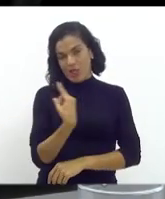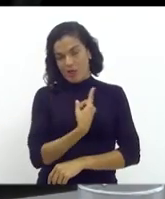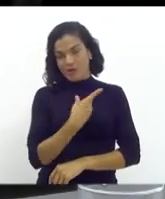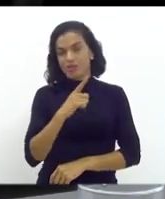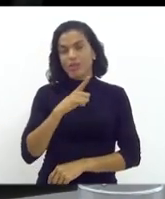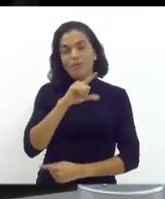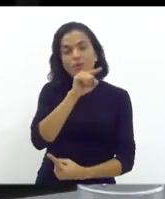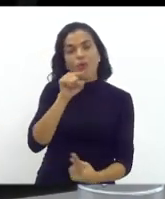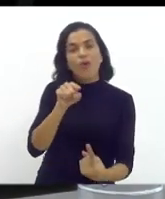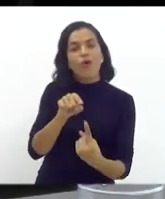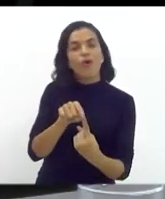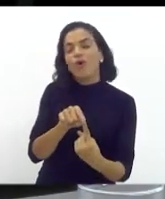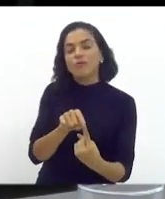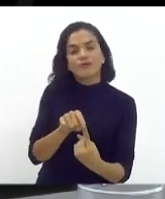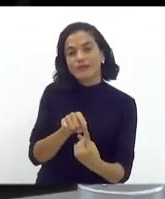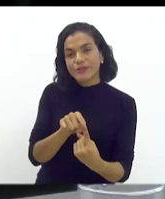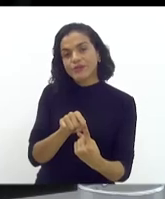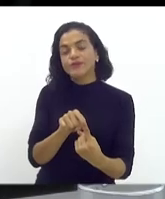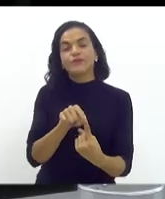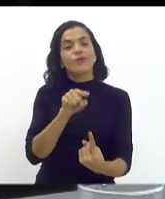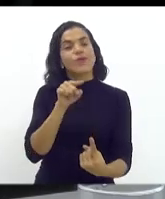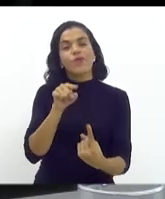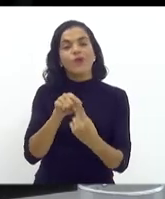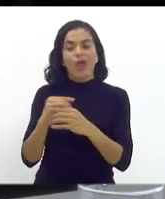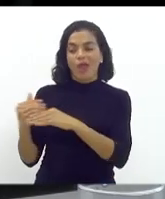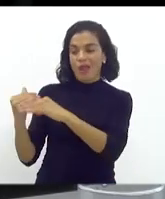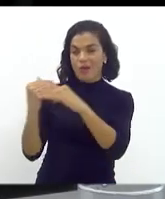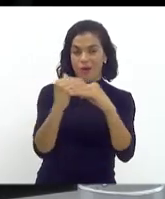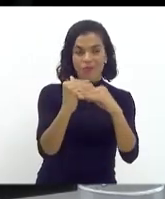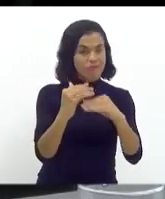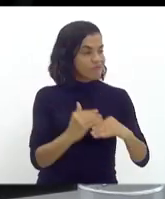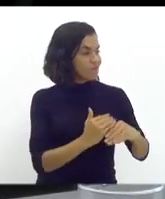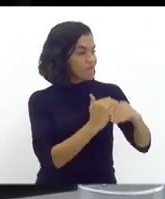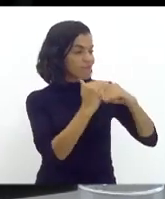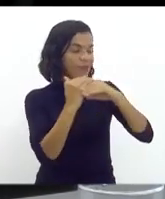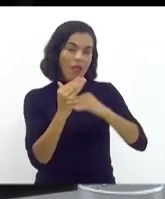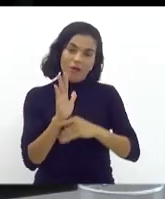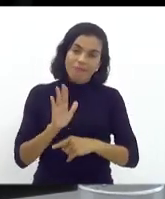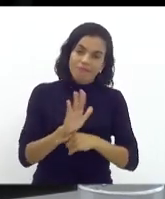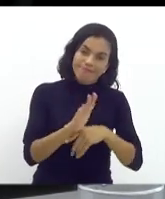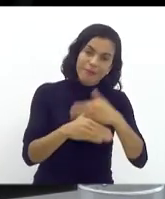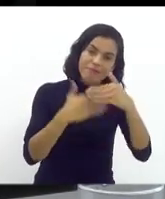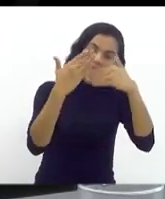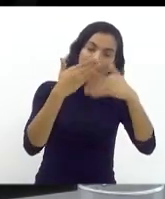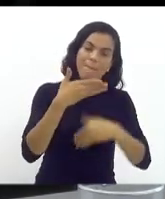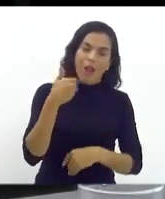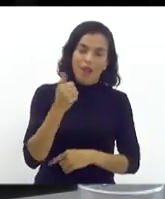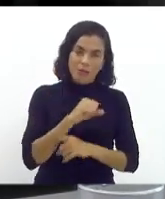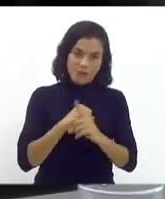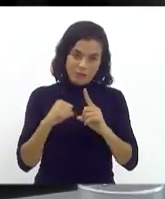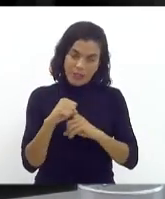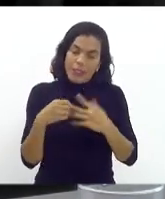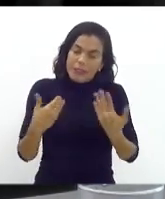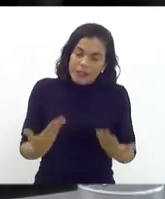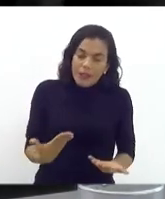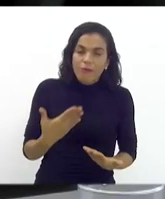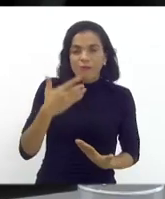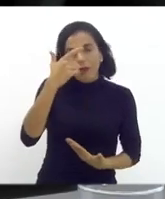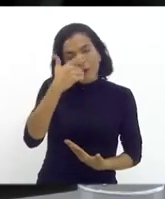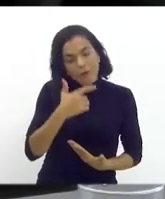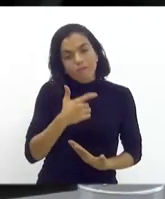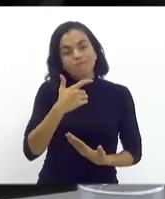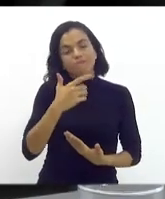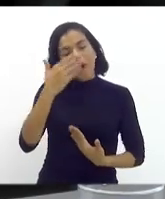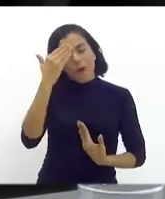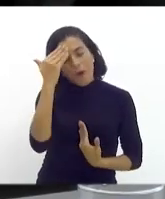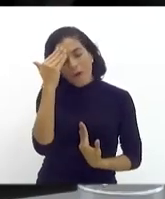o fim né ou com o objetivo é o objetivo é comum a todos é fazer o melhor para a sociedade né então fica aqui o meu registro